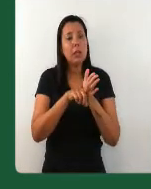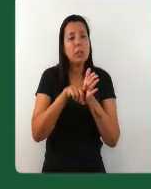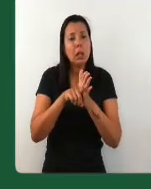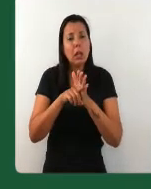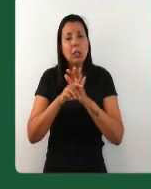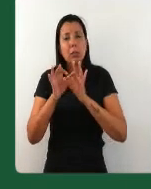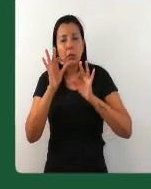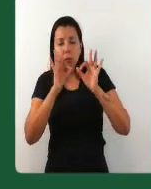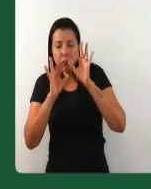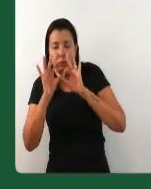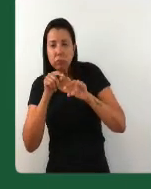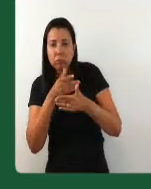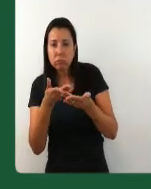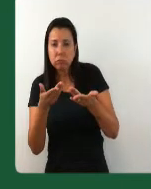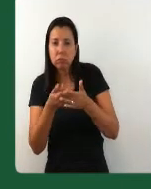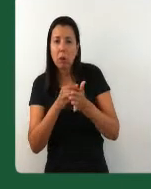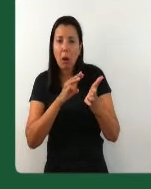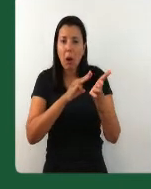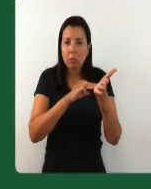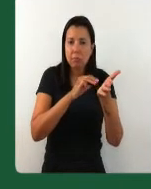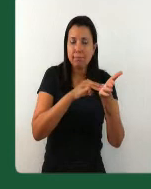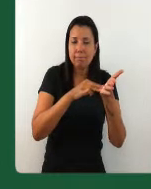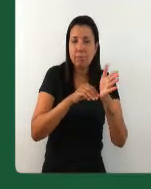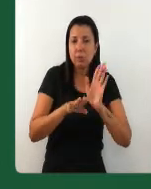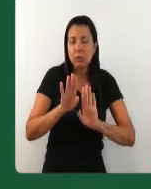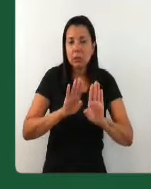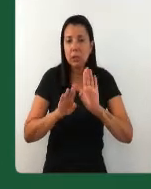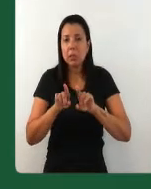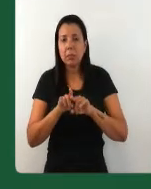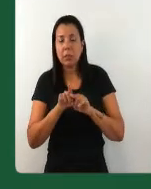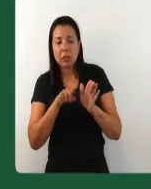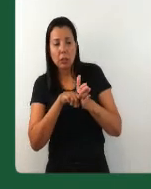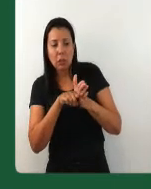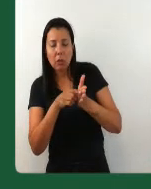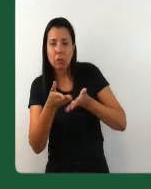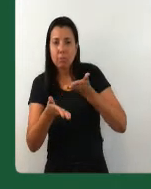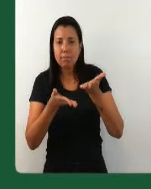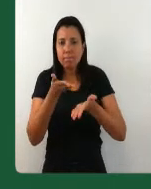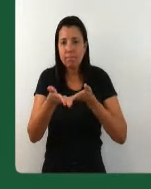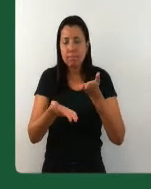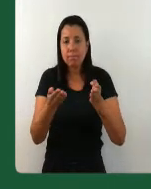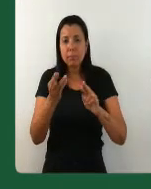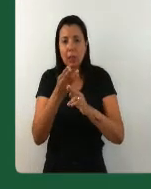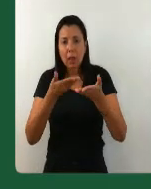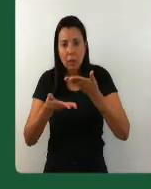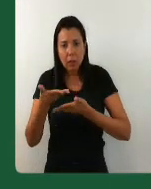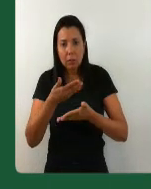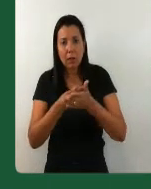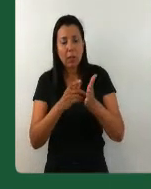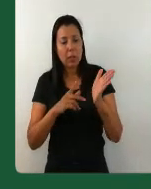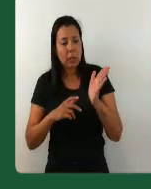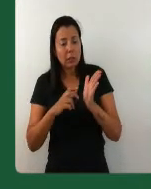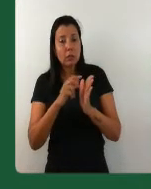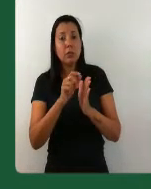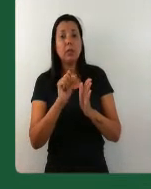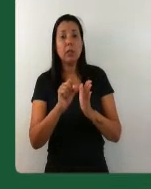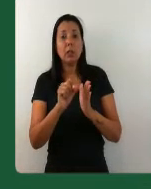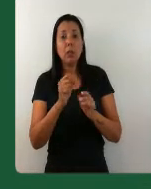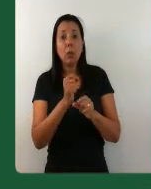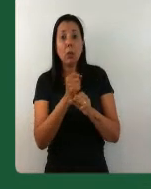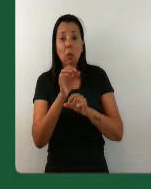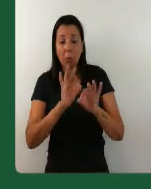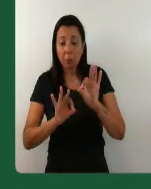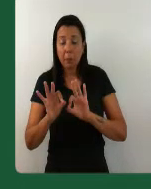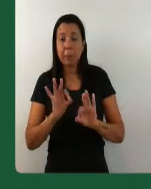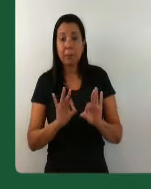Novos métodos para prevenção, diagnóstico e tratamento relacionados à cirurgia plástica,